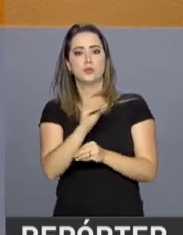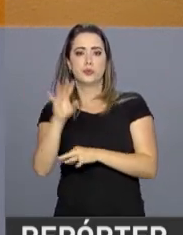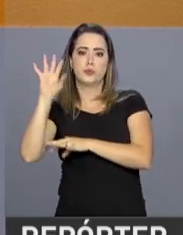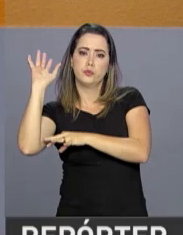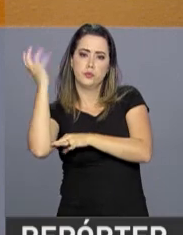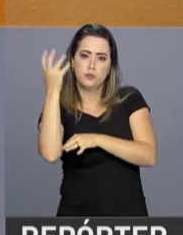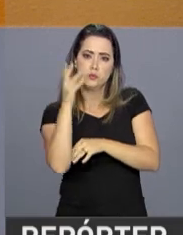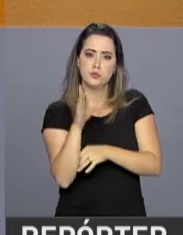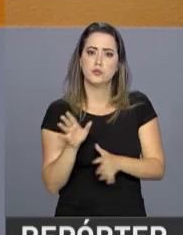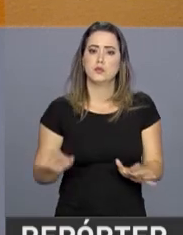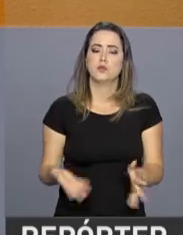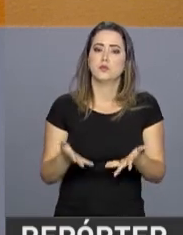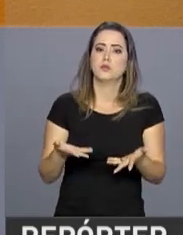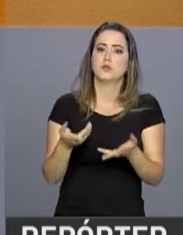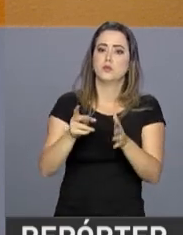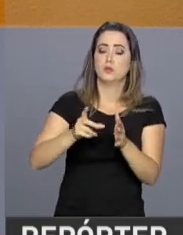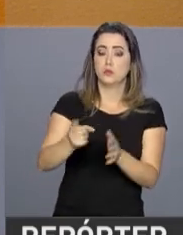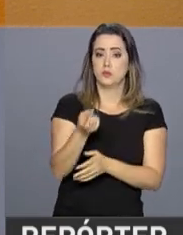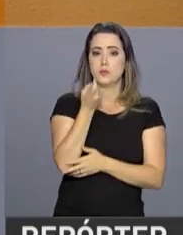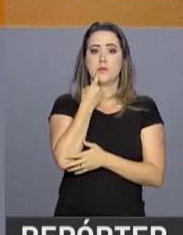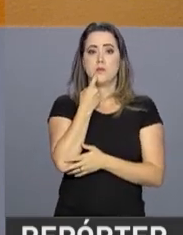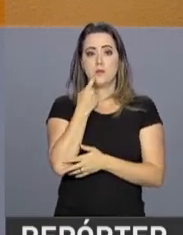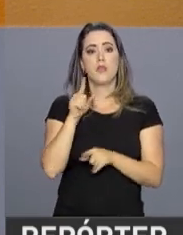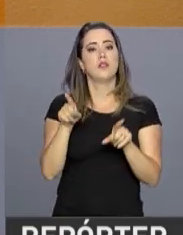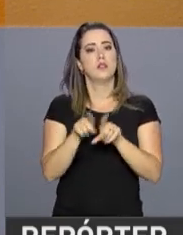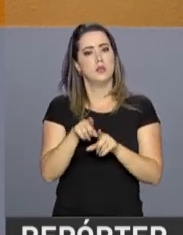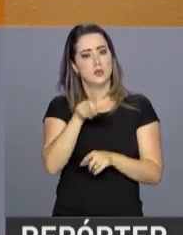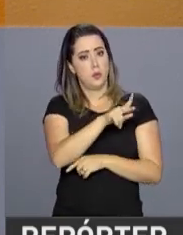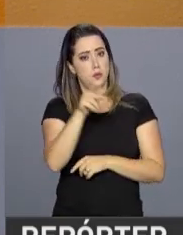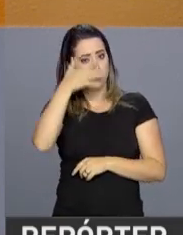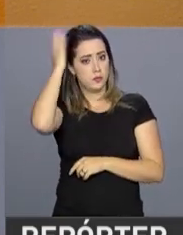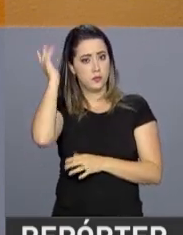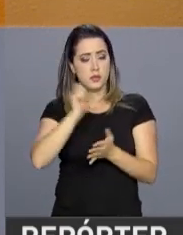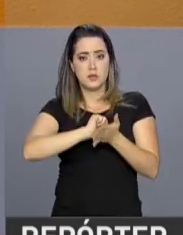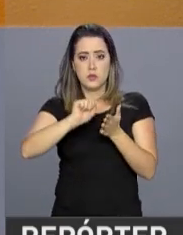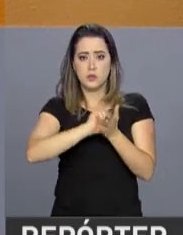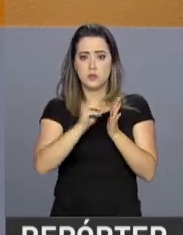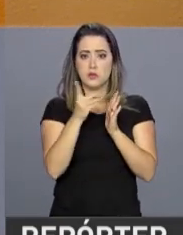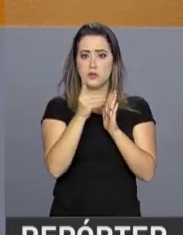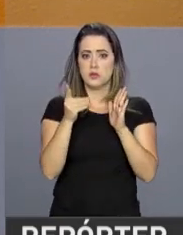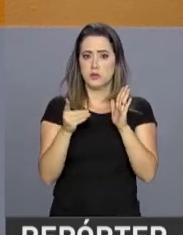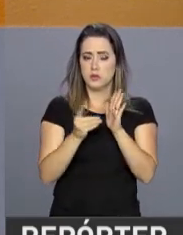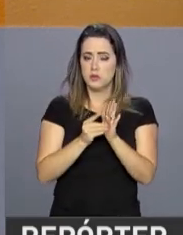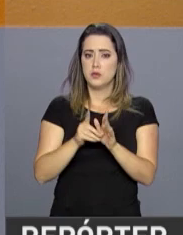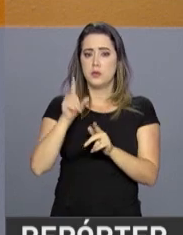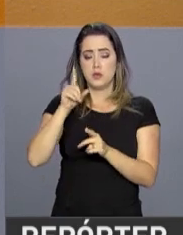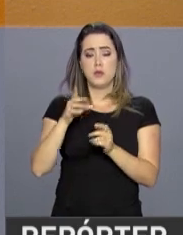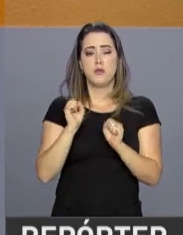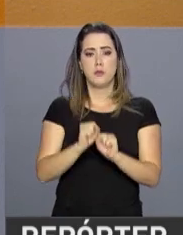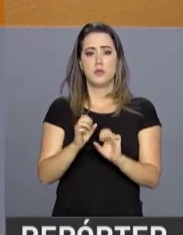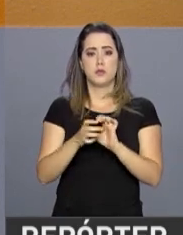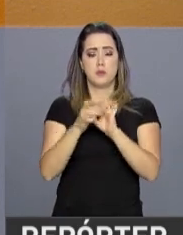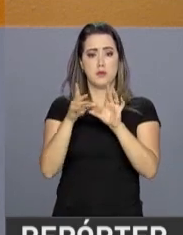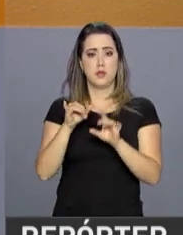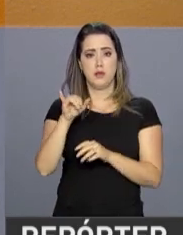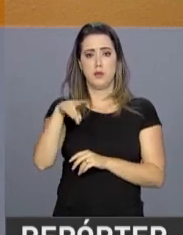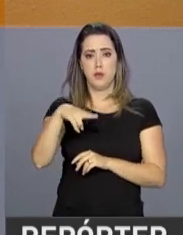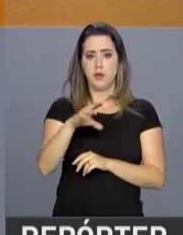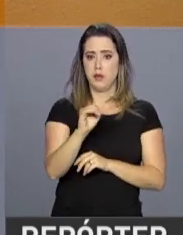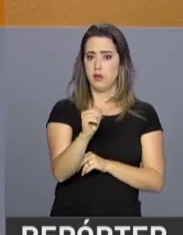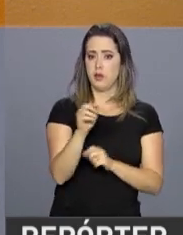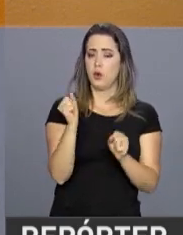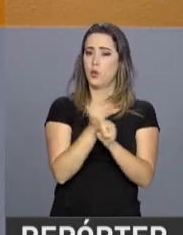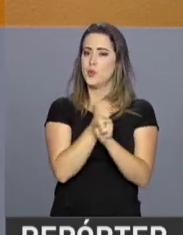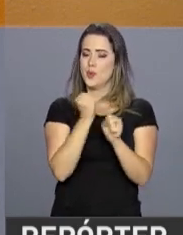sustentabilidade ambiental ea produção de pescados e ainda o presidente michel temer assinou decreto que vai permitir que o incra volte a